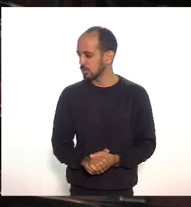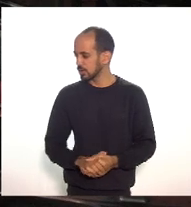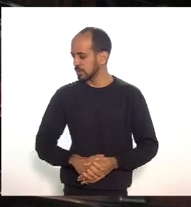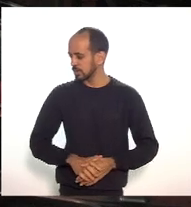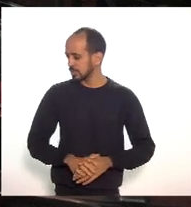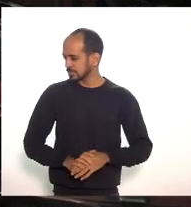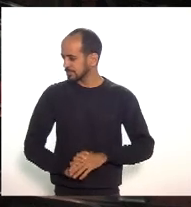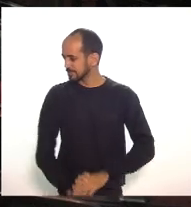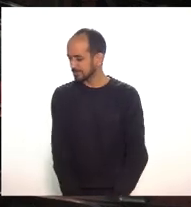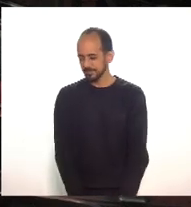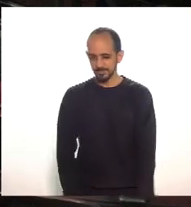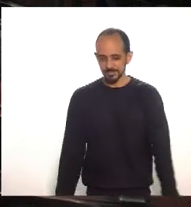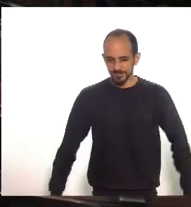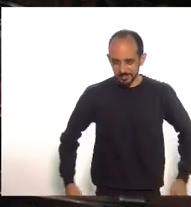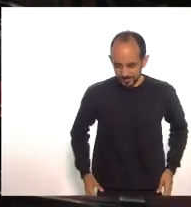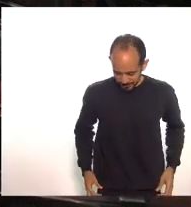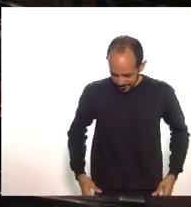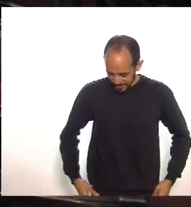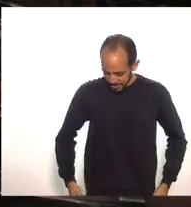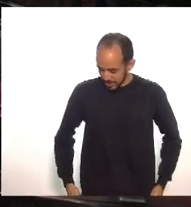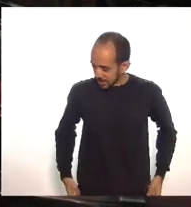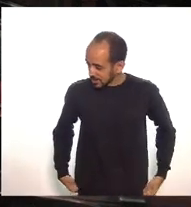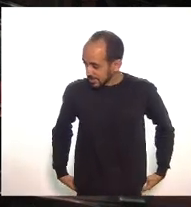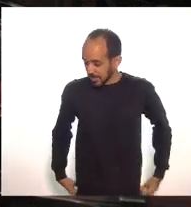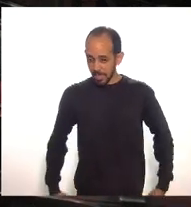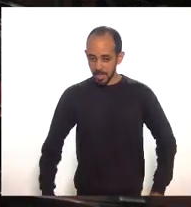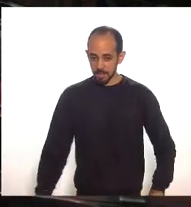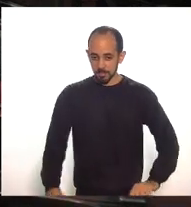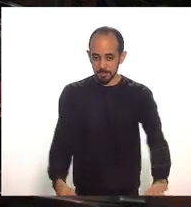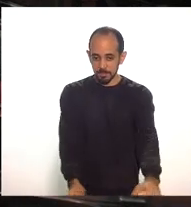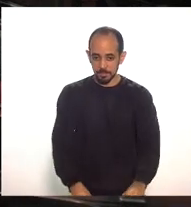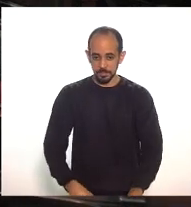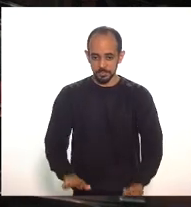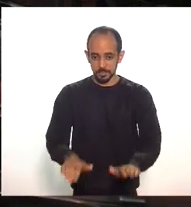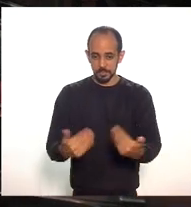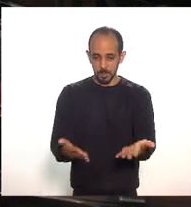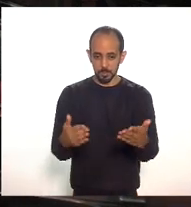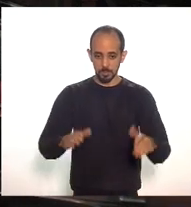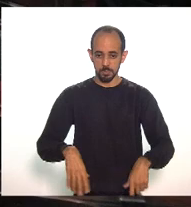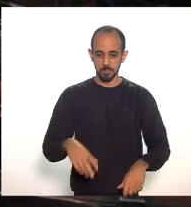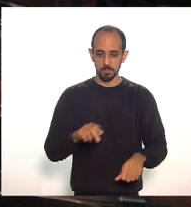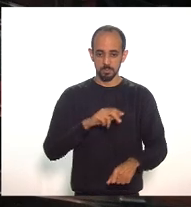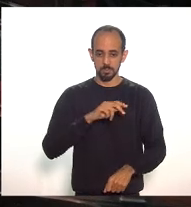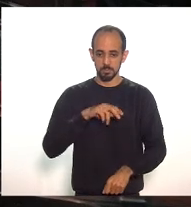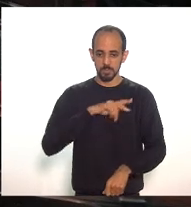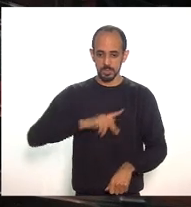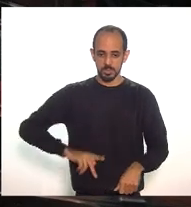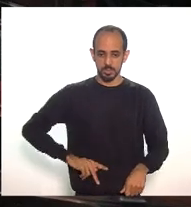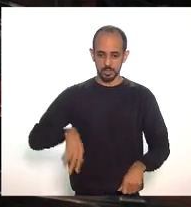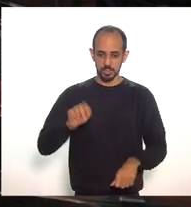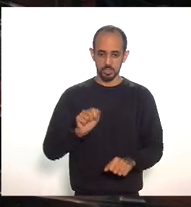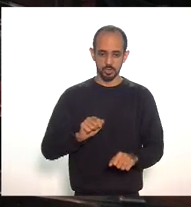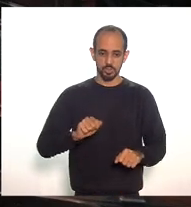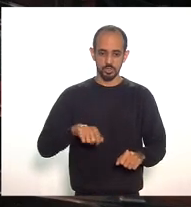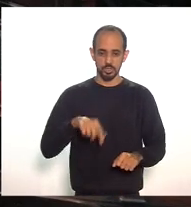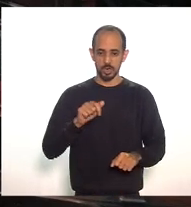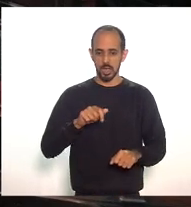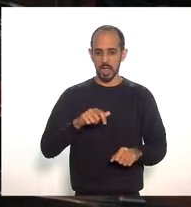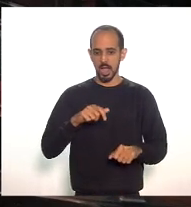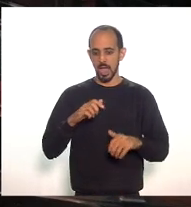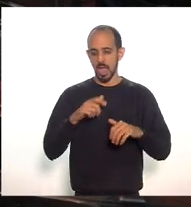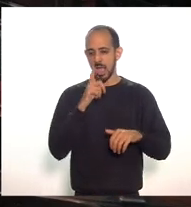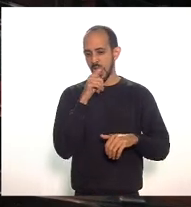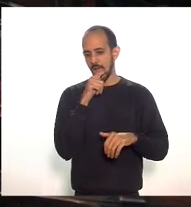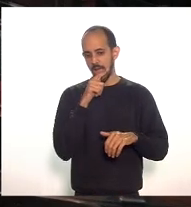e obrigado felicidade o presidente água é um bem difuso e nunca jamais será privatizado